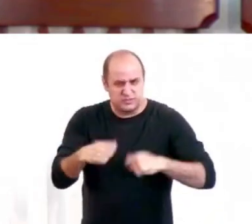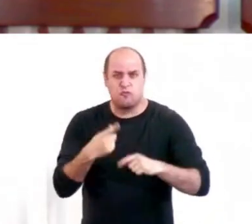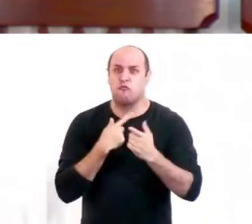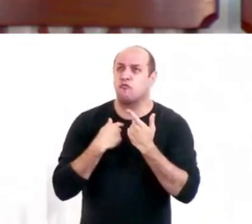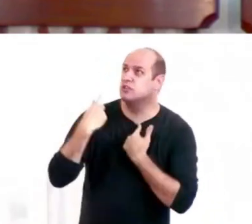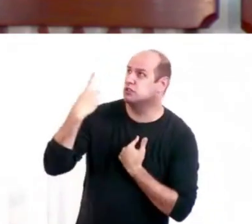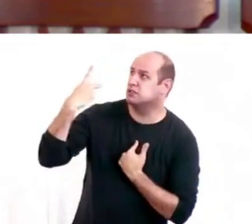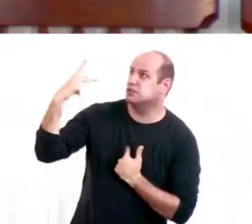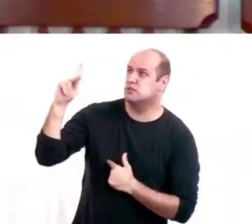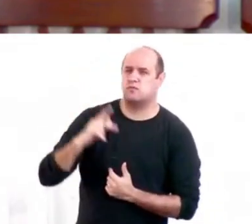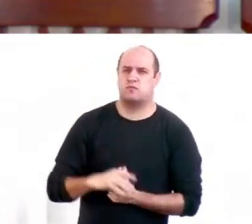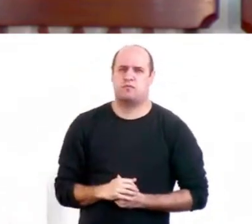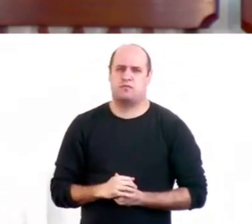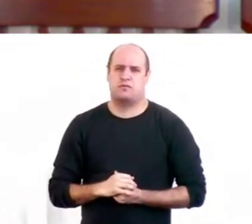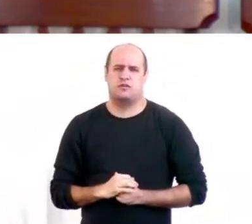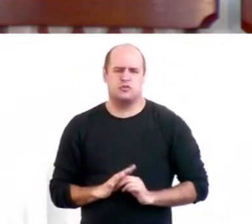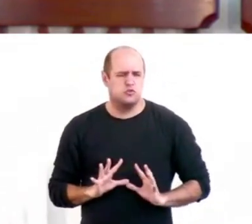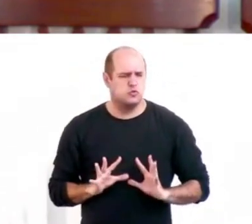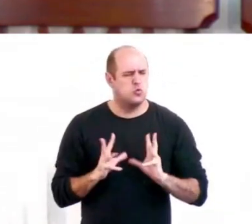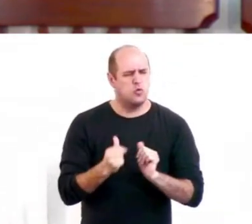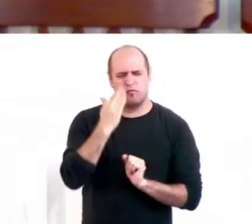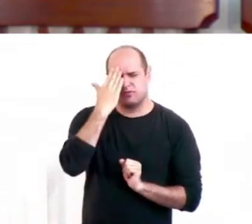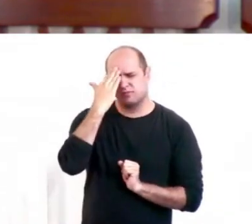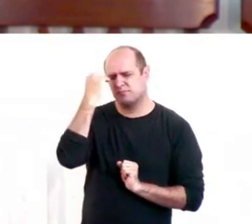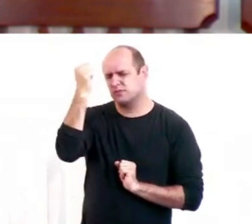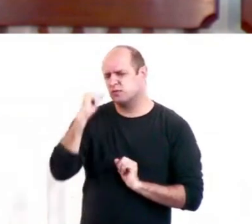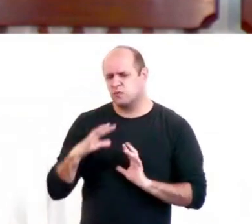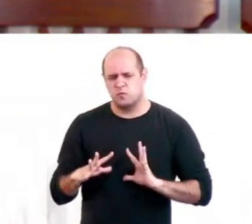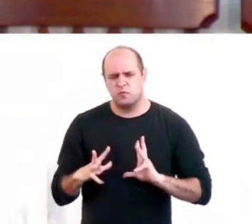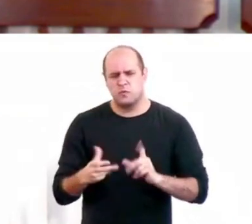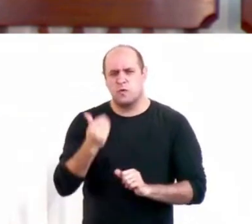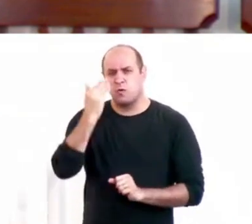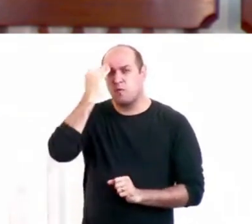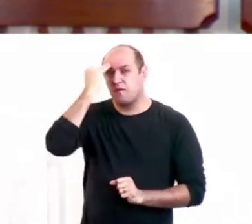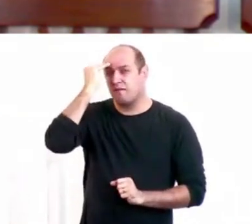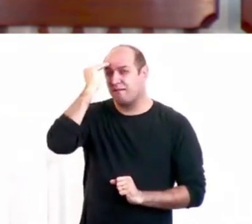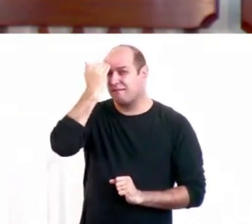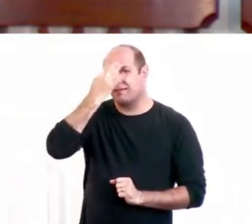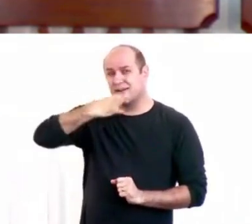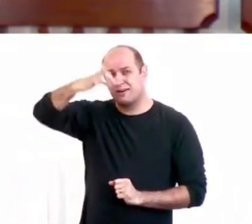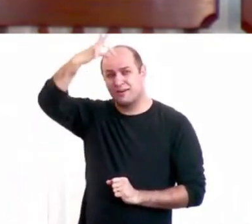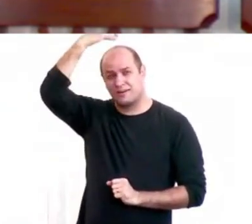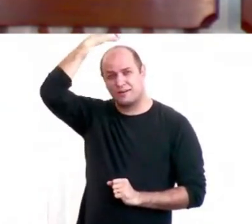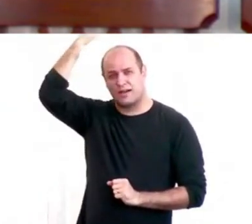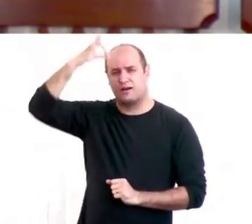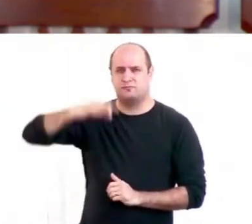vontade, em toda sabedoria e entendimento espiritual.